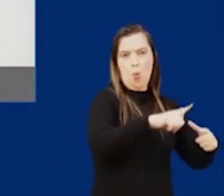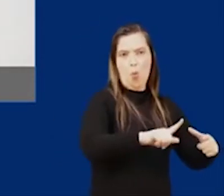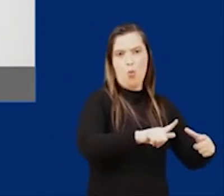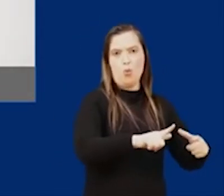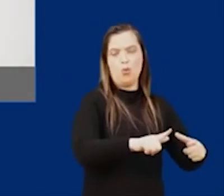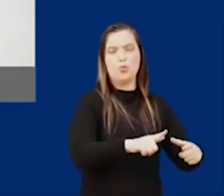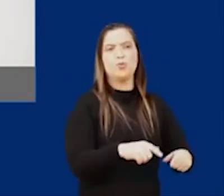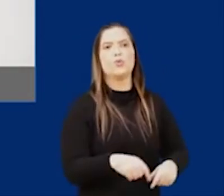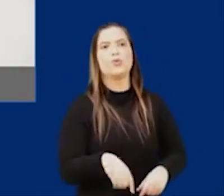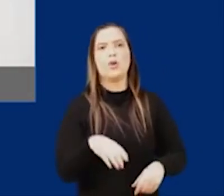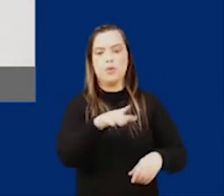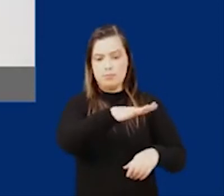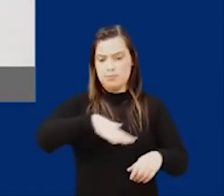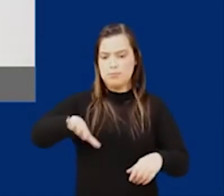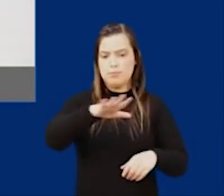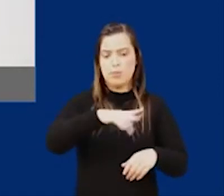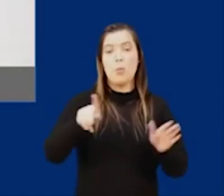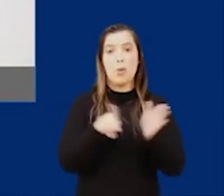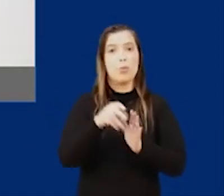equipamentos culturais também.